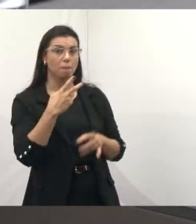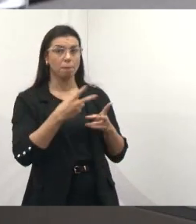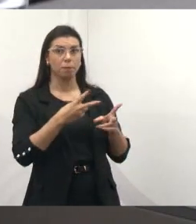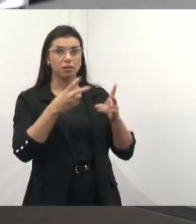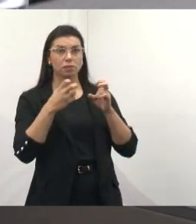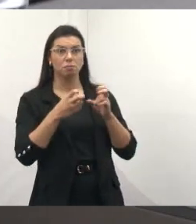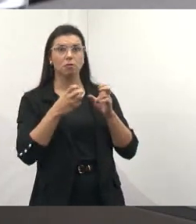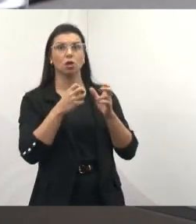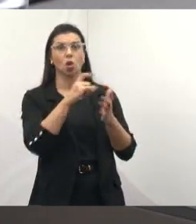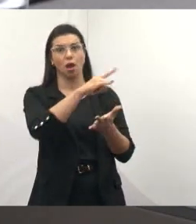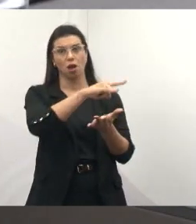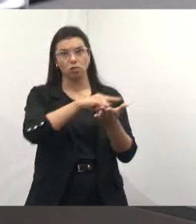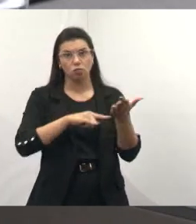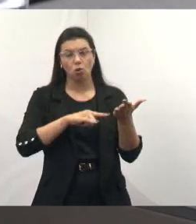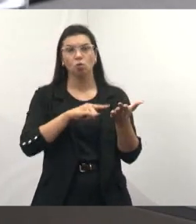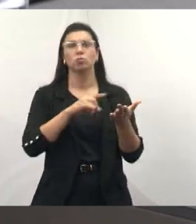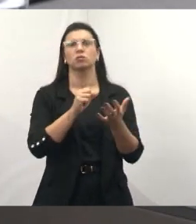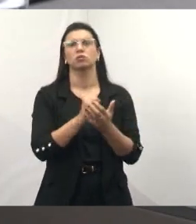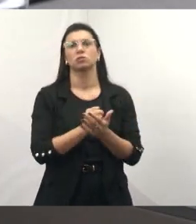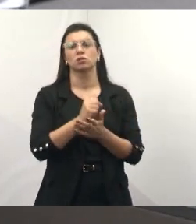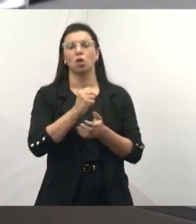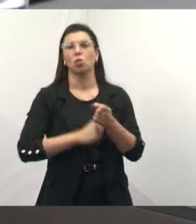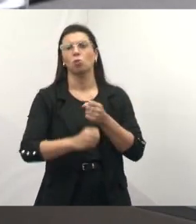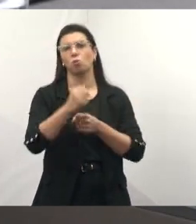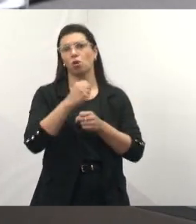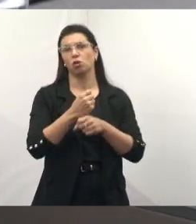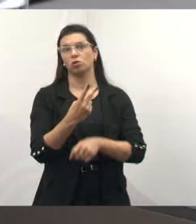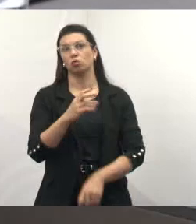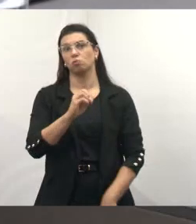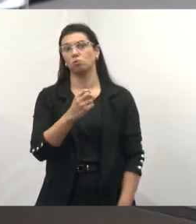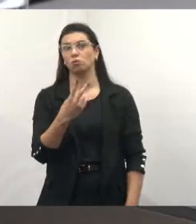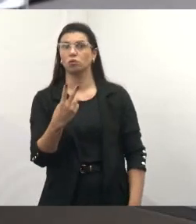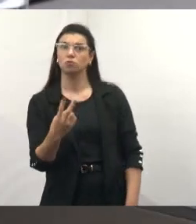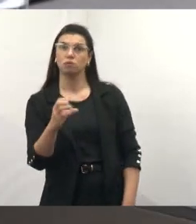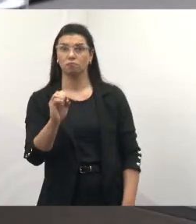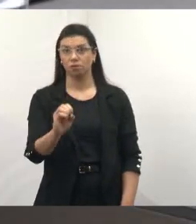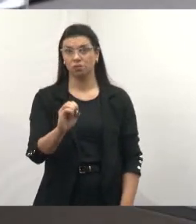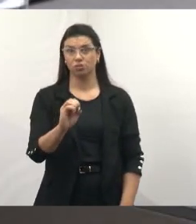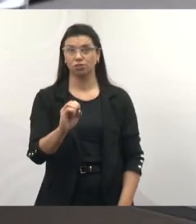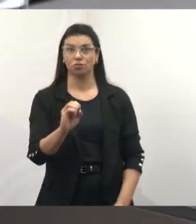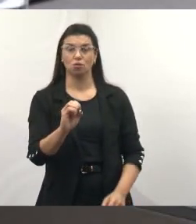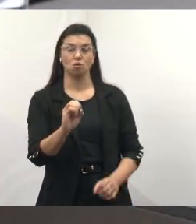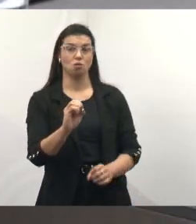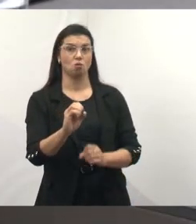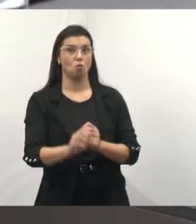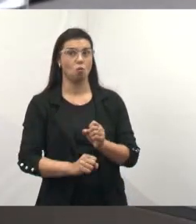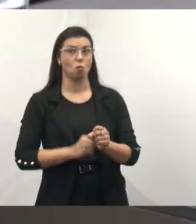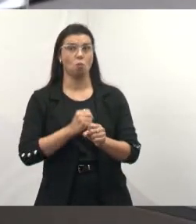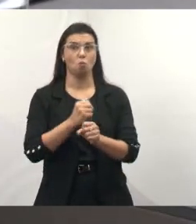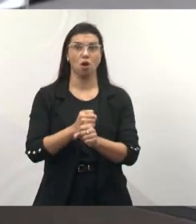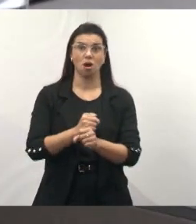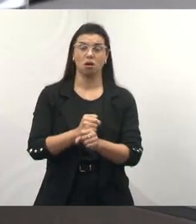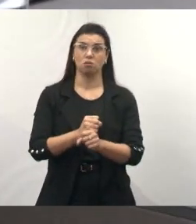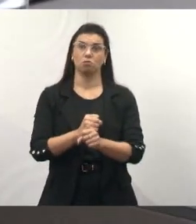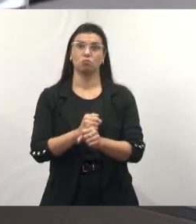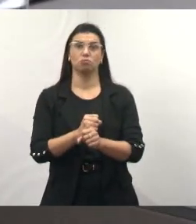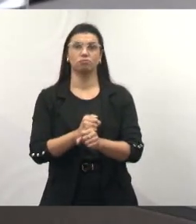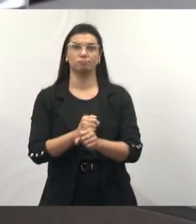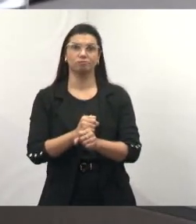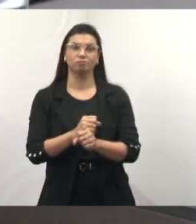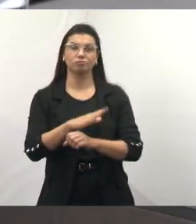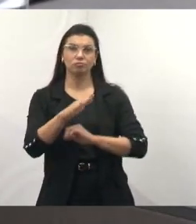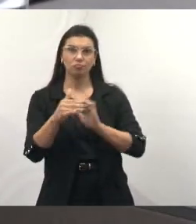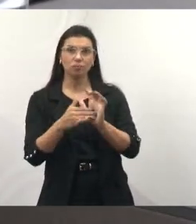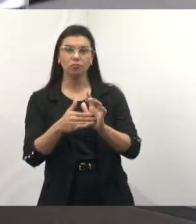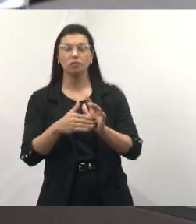do exercício de 2020, aí de uma gestão de um ano inteiro que foi realizada. Né, logicamente, se